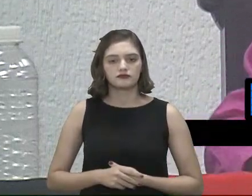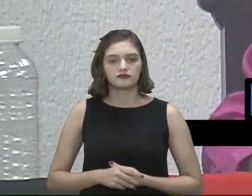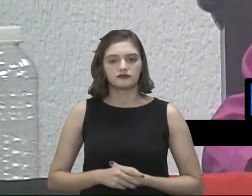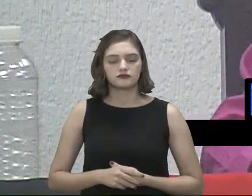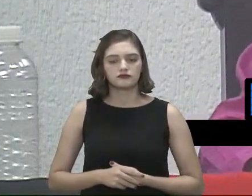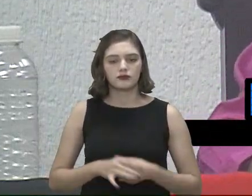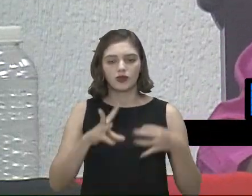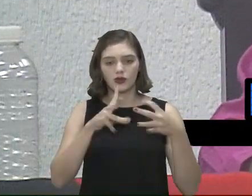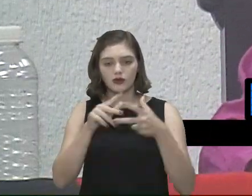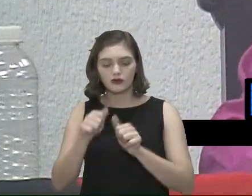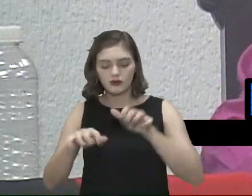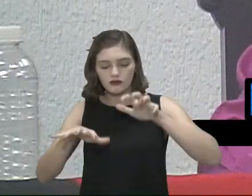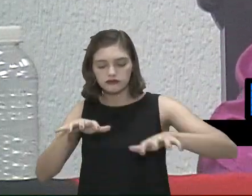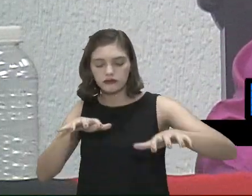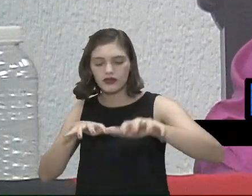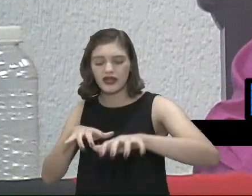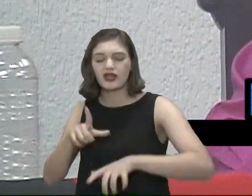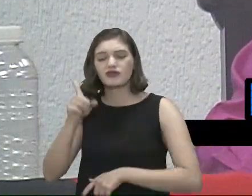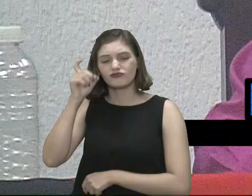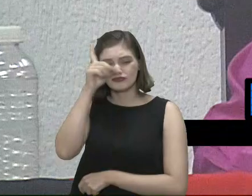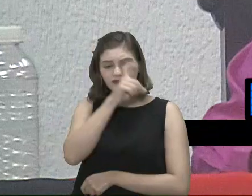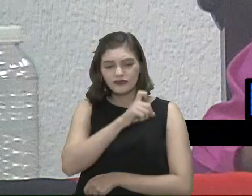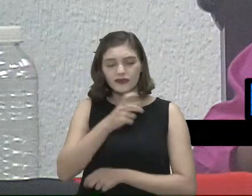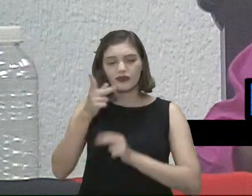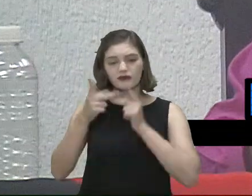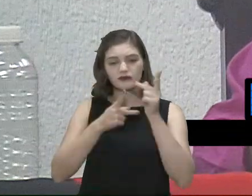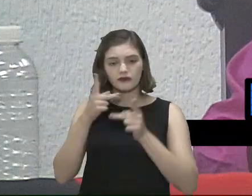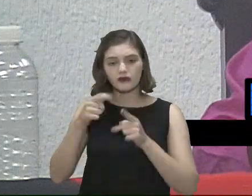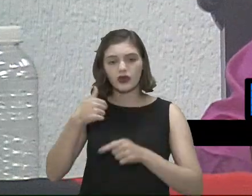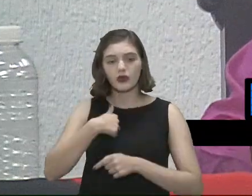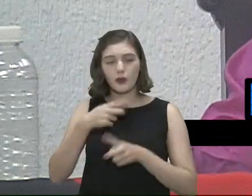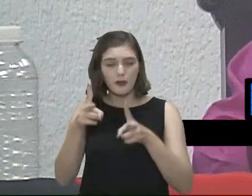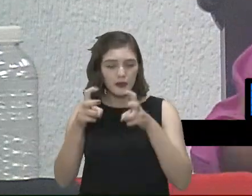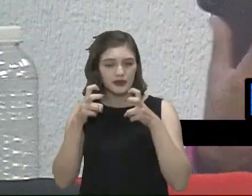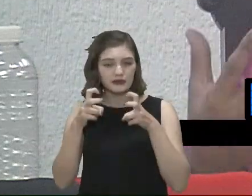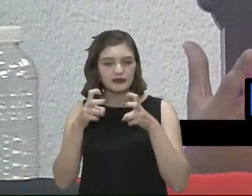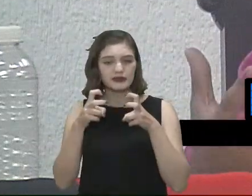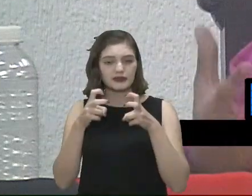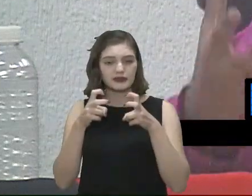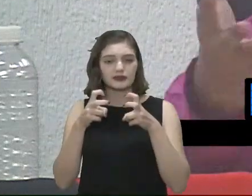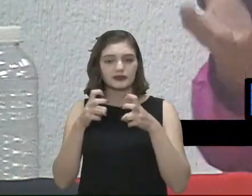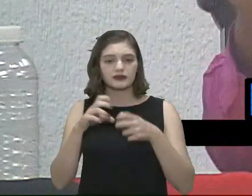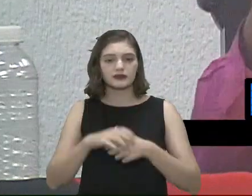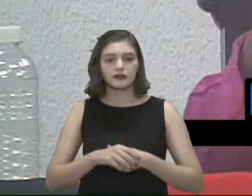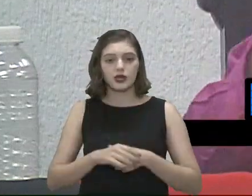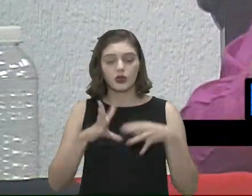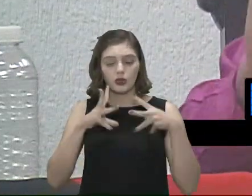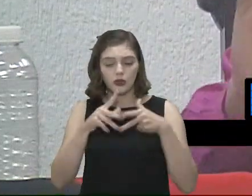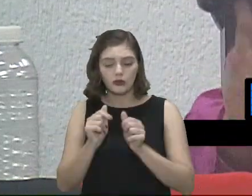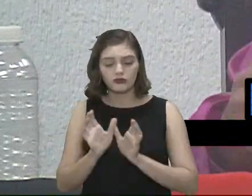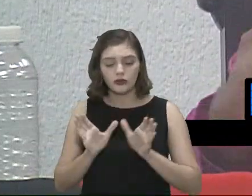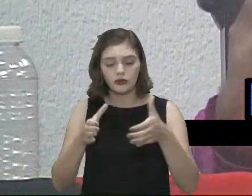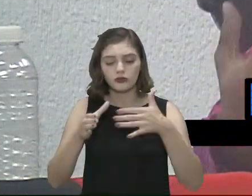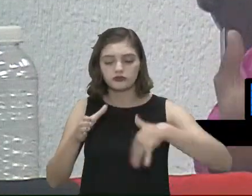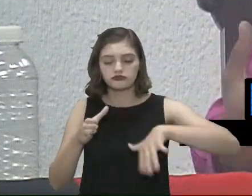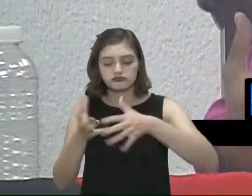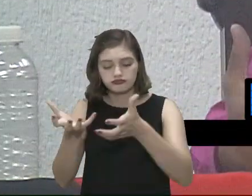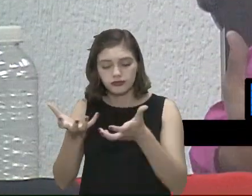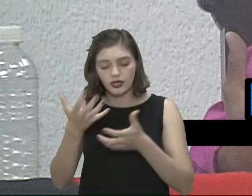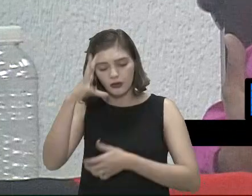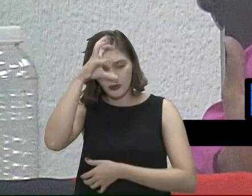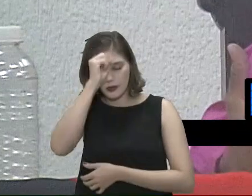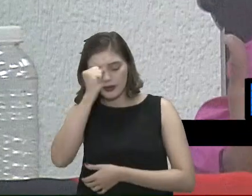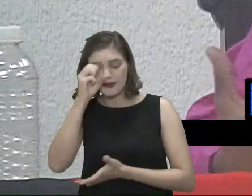Nesses equipamentos de média e alta complexidade que eu passei, eu percebi muita receptividade da equipe, mas ainda assim